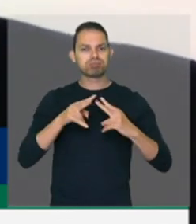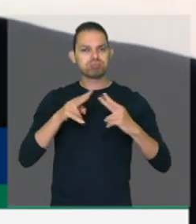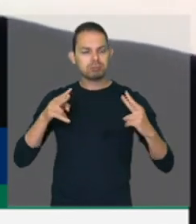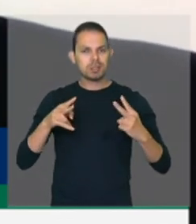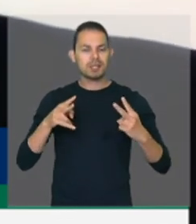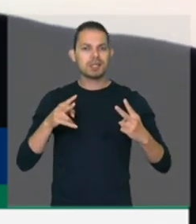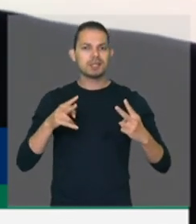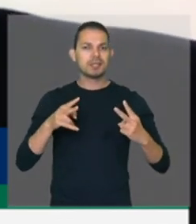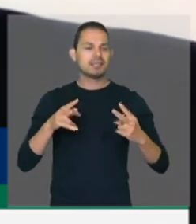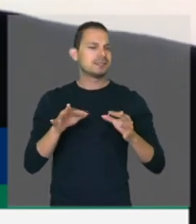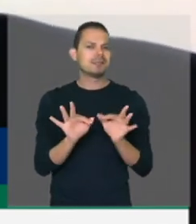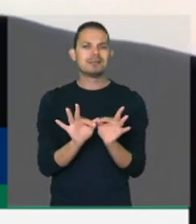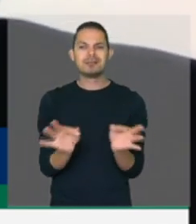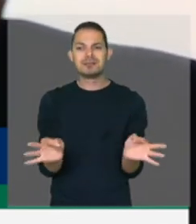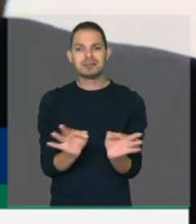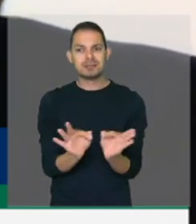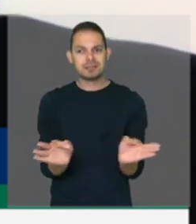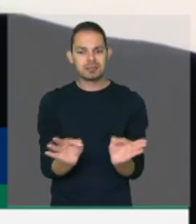maneira bem simples,